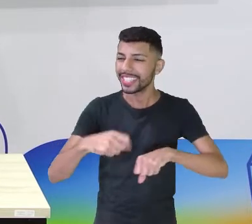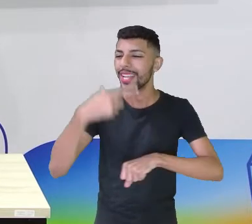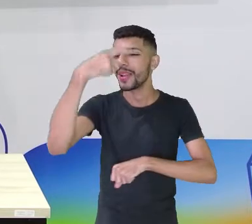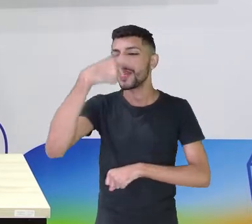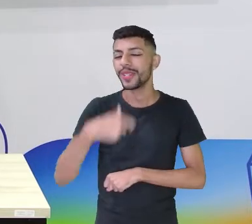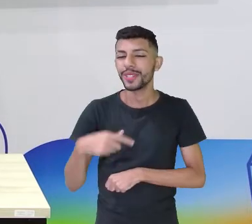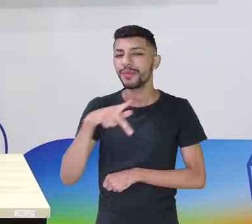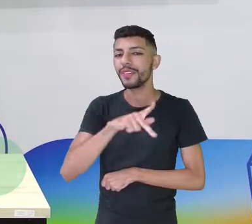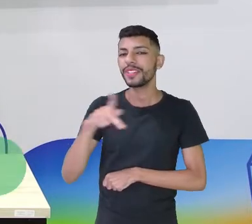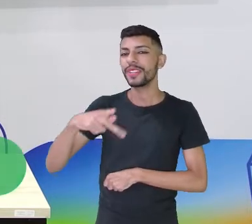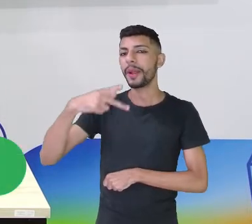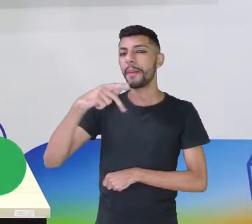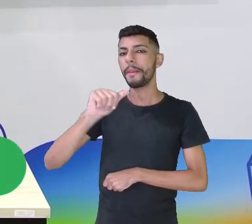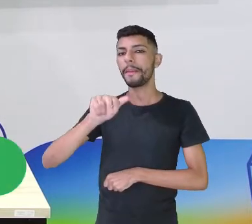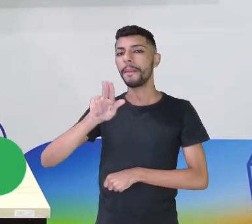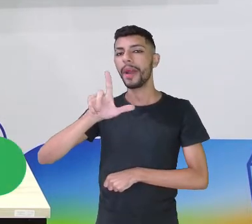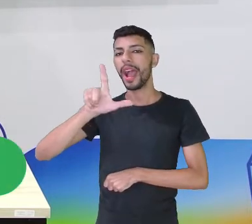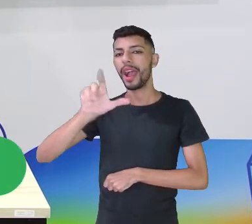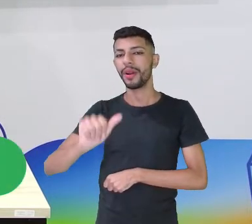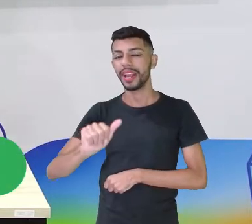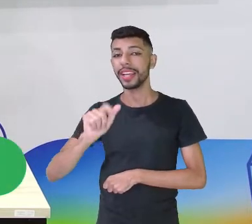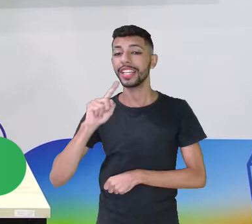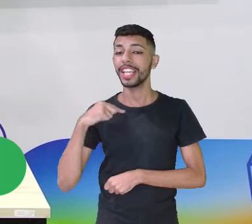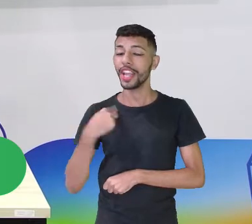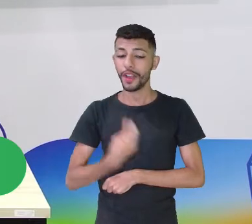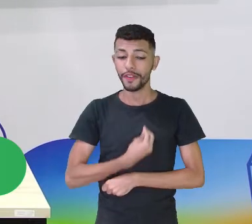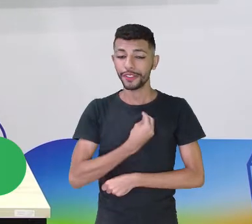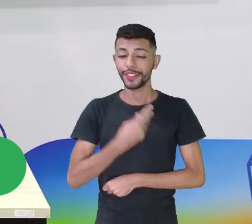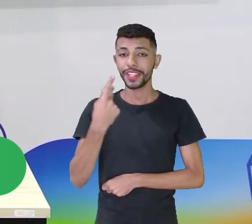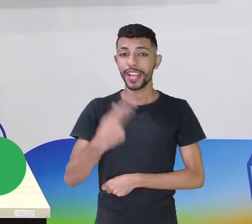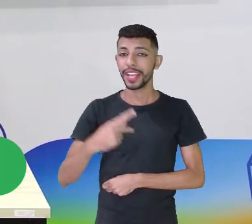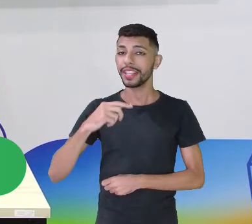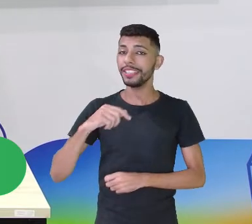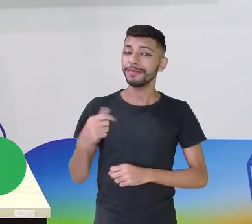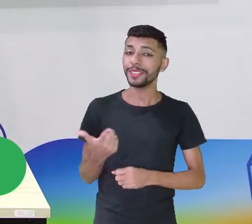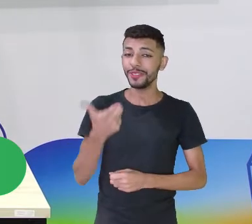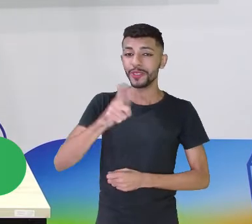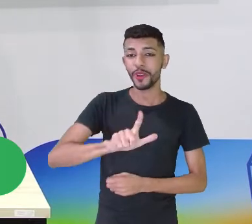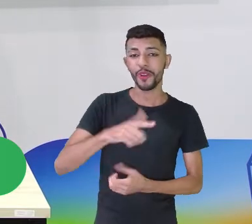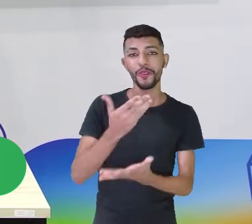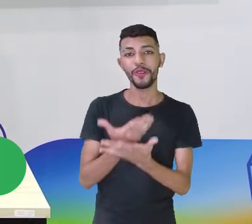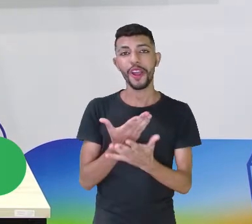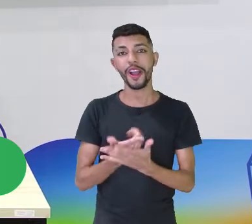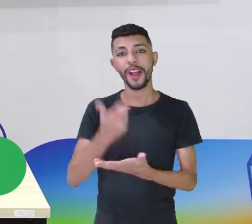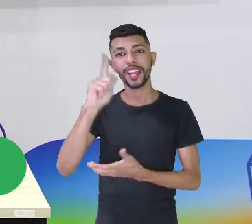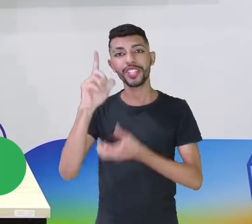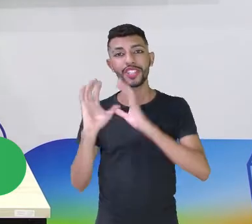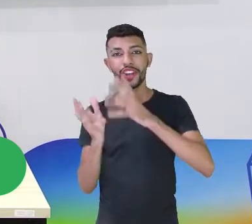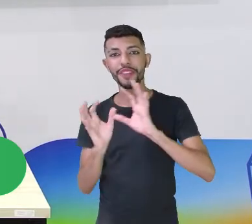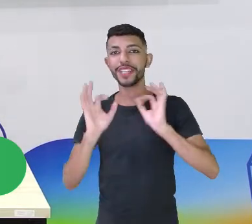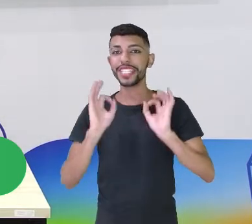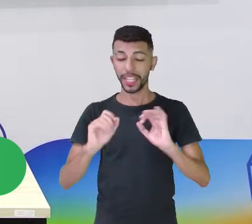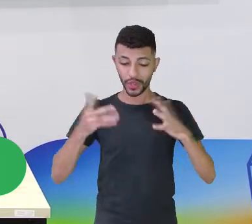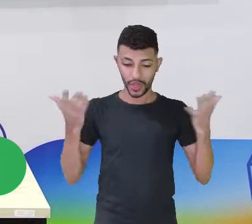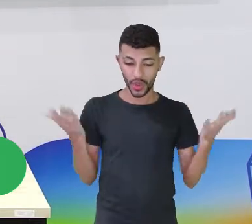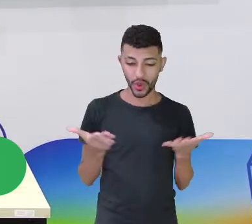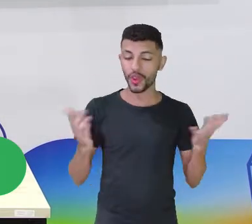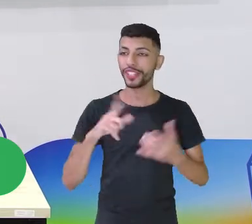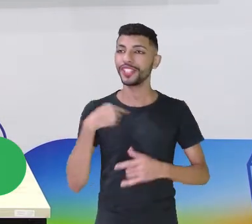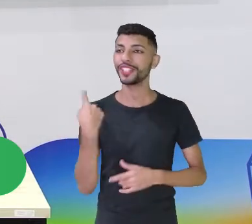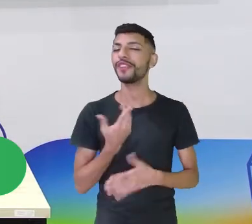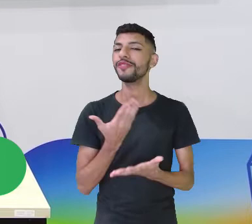Paula Santana e vou estar com vocês aqui para mais uma aula de Geografia. E hoje nós vamos